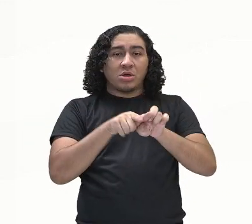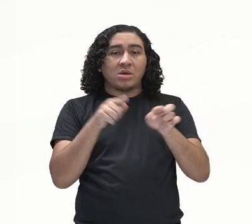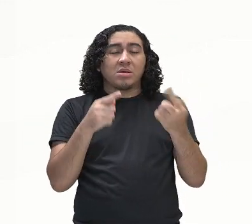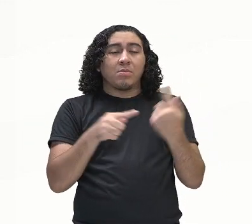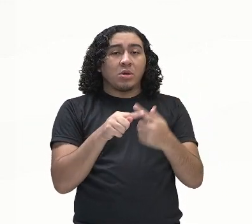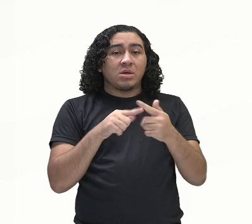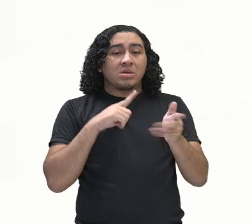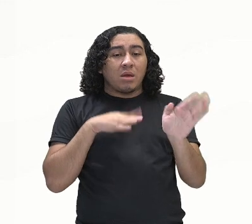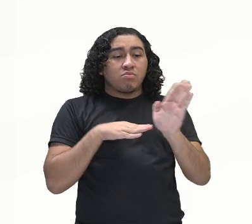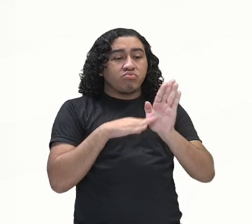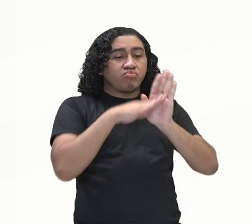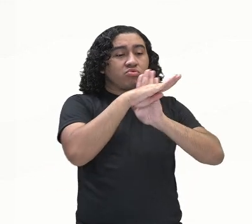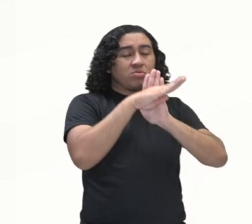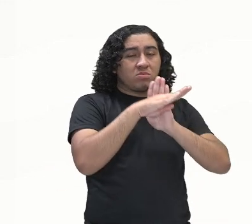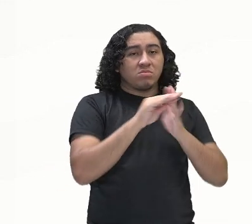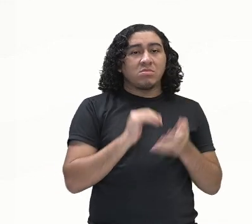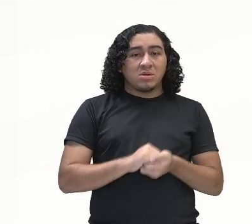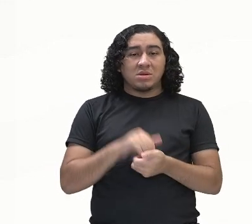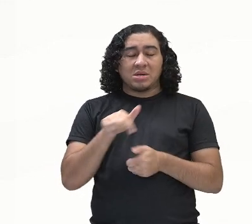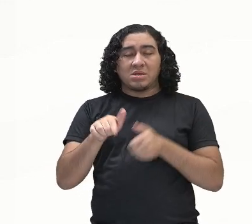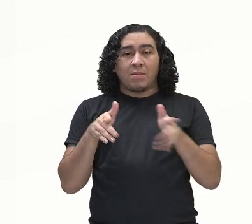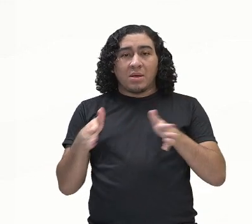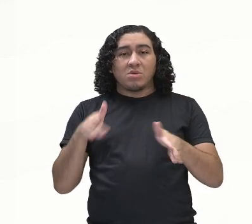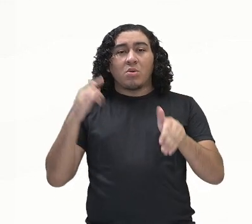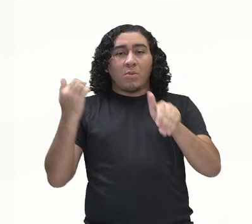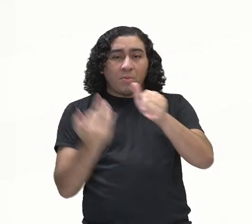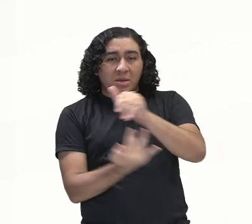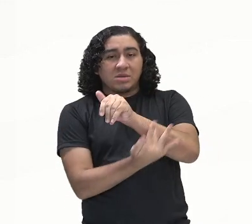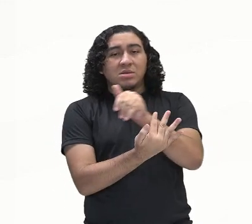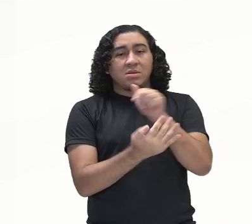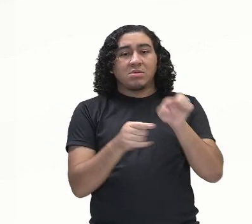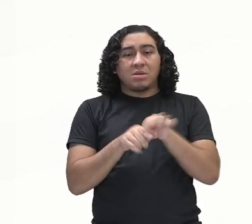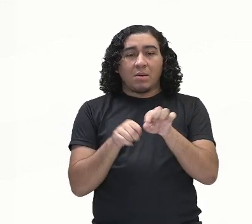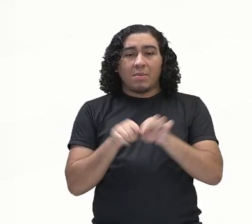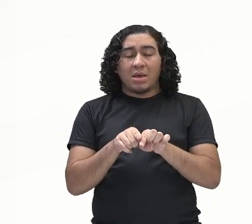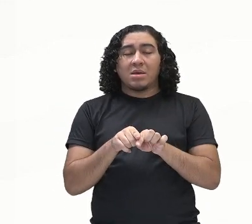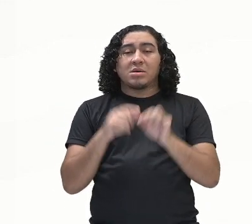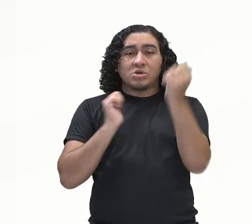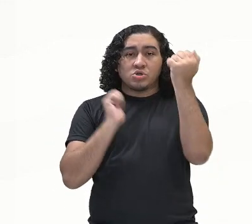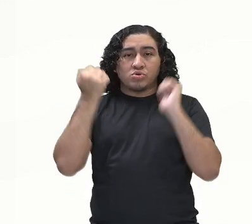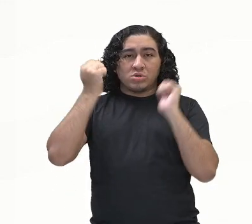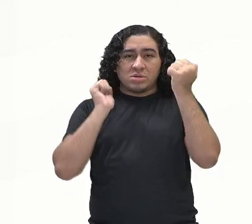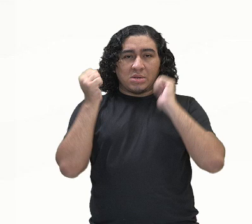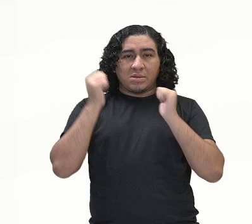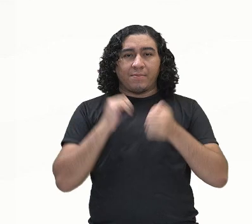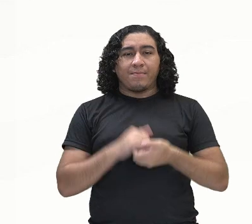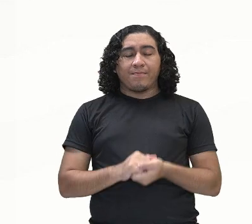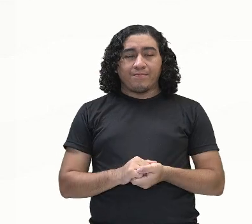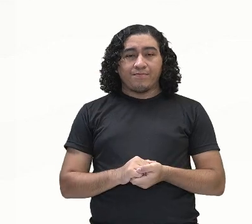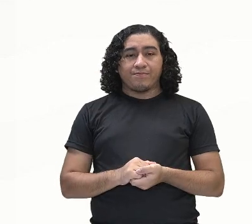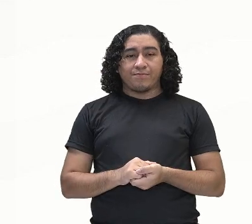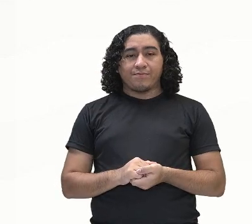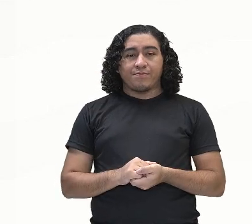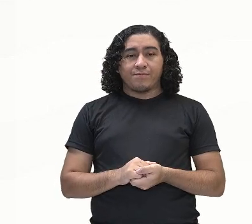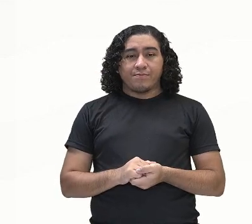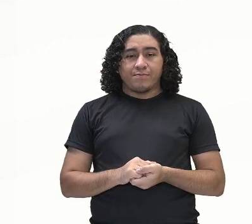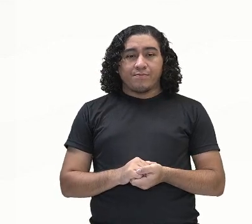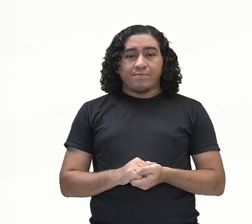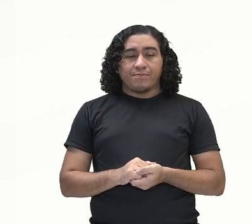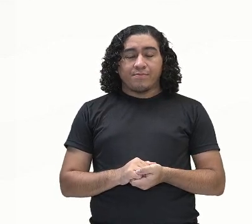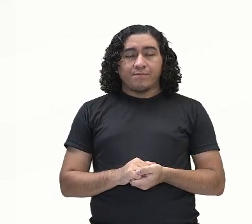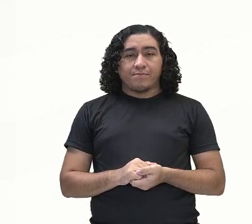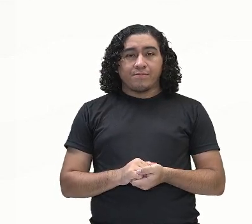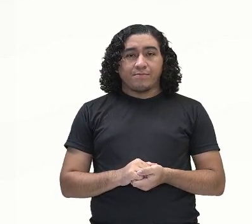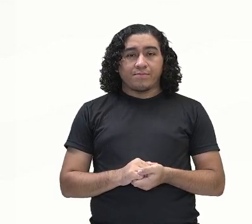durante todo esse período, processo de urbanização e de industrialização. E, consequentemente,